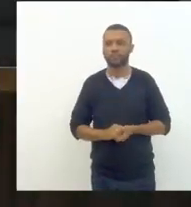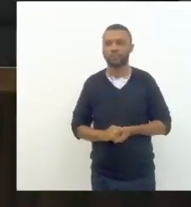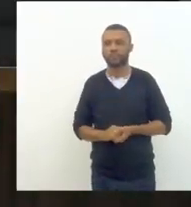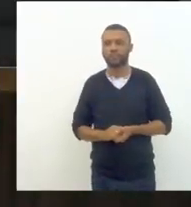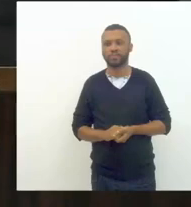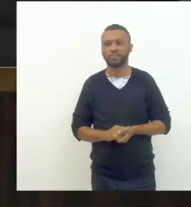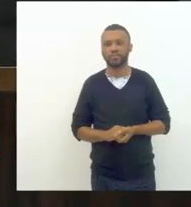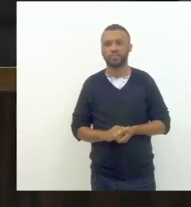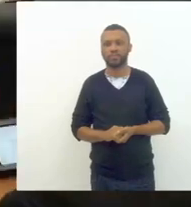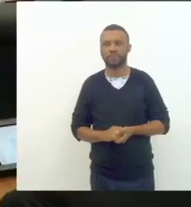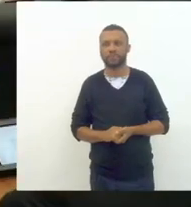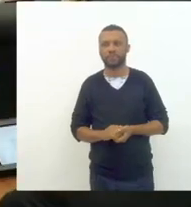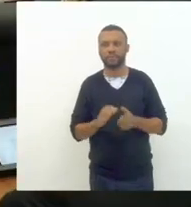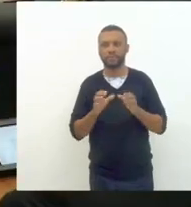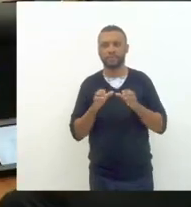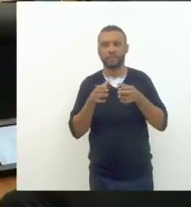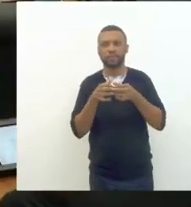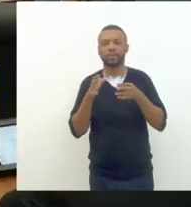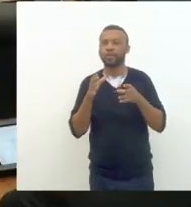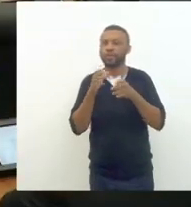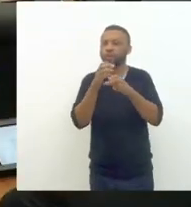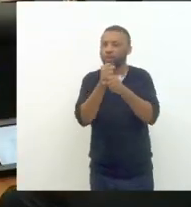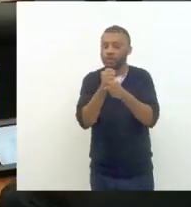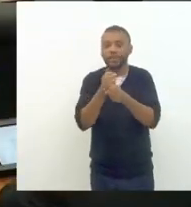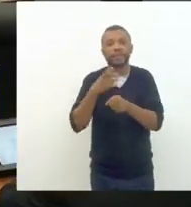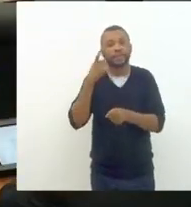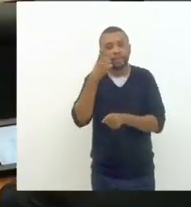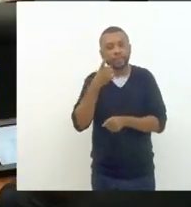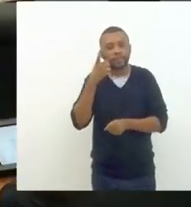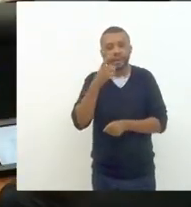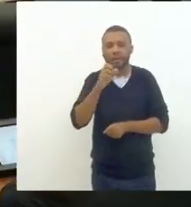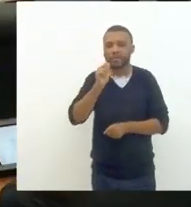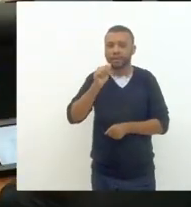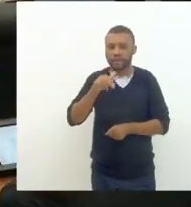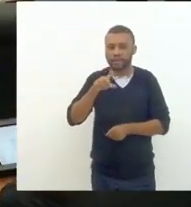Pela Comissão de Orçamento, deputado Anderson Moraes.